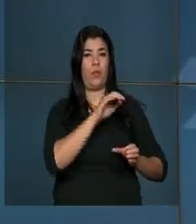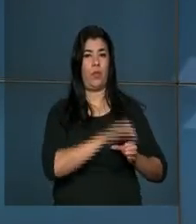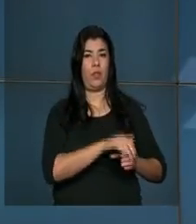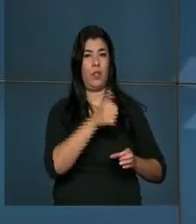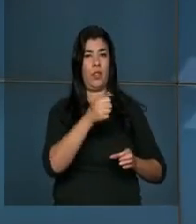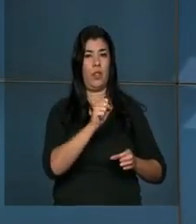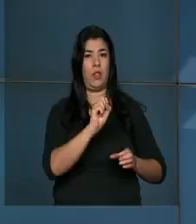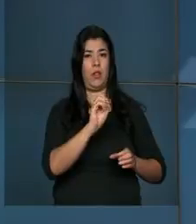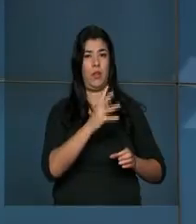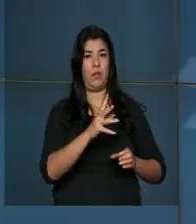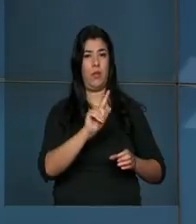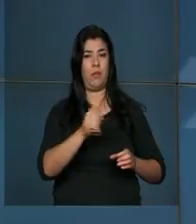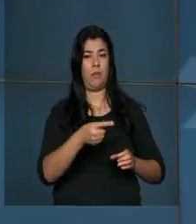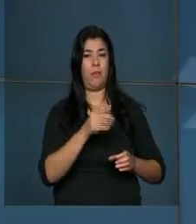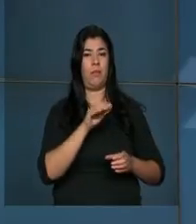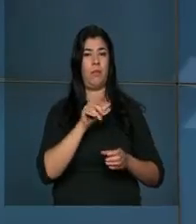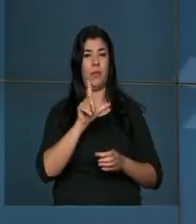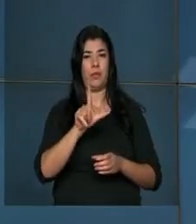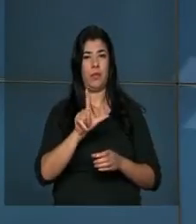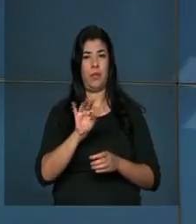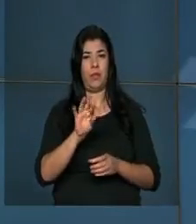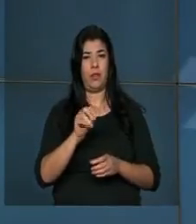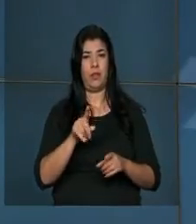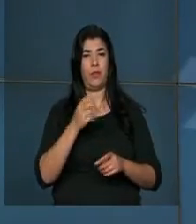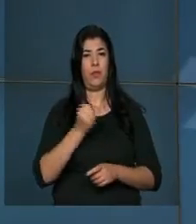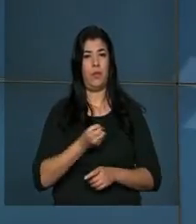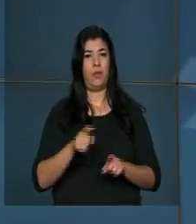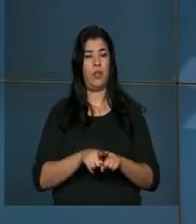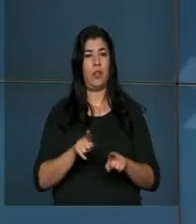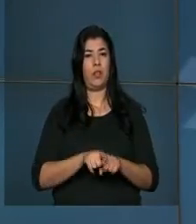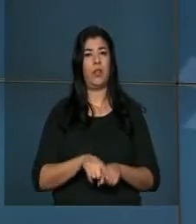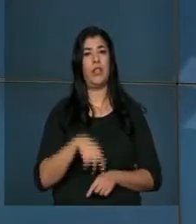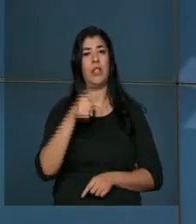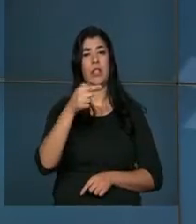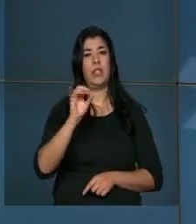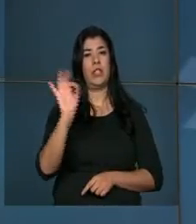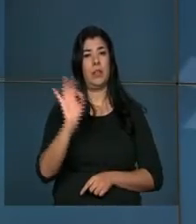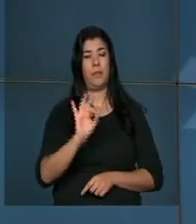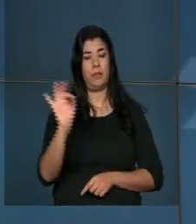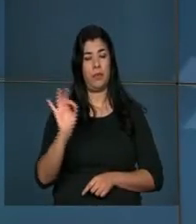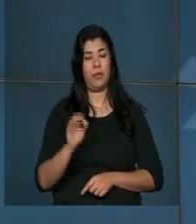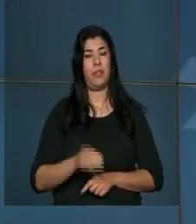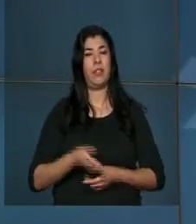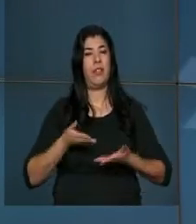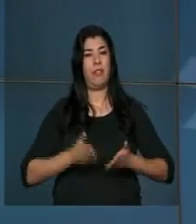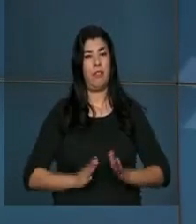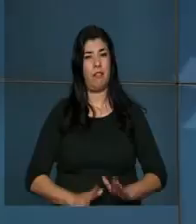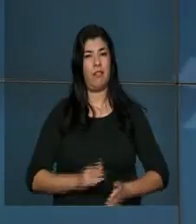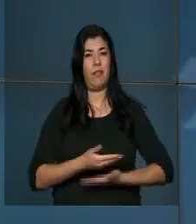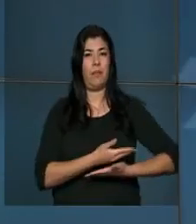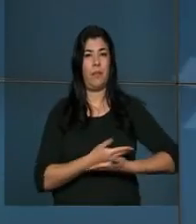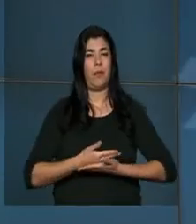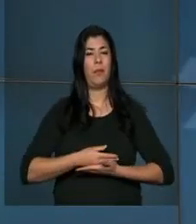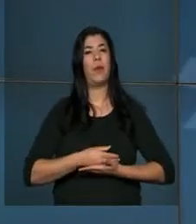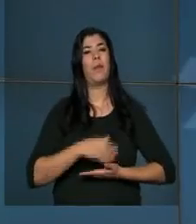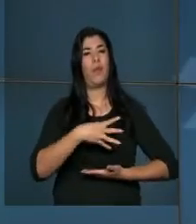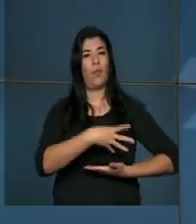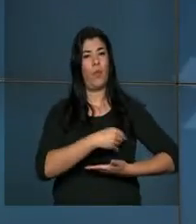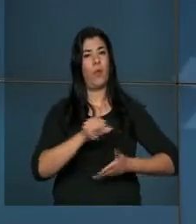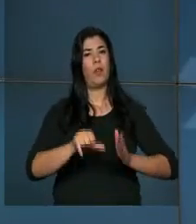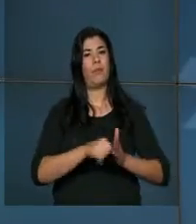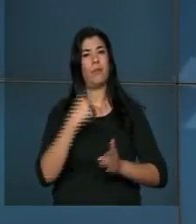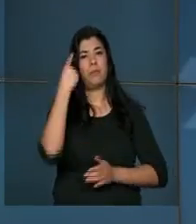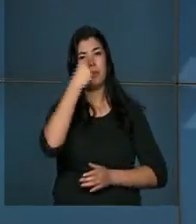leite materno. Quase 70% das crianças mamam na primeira hora de vida e 41% das